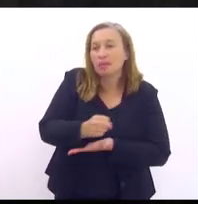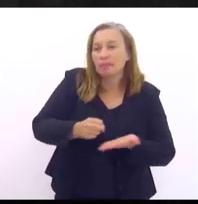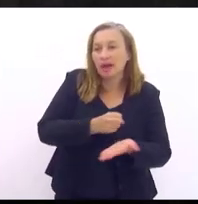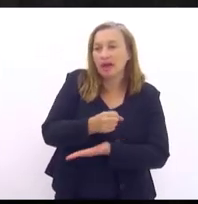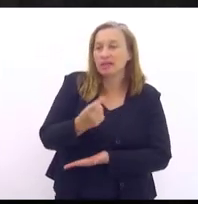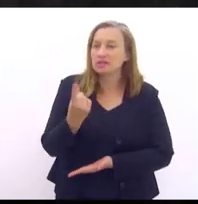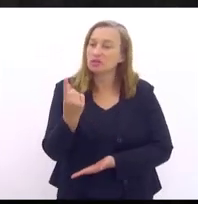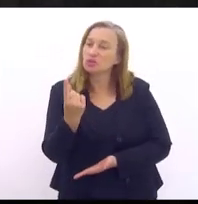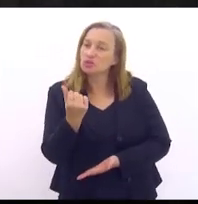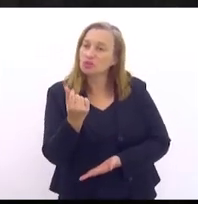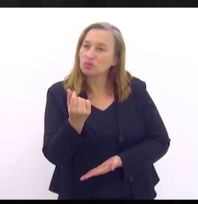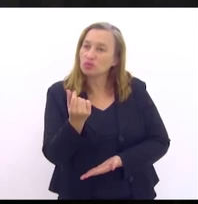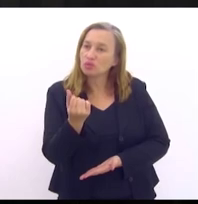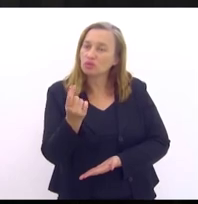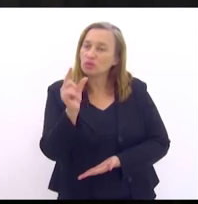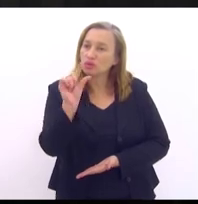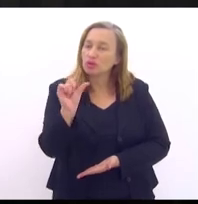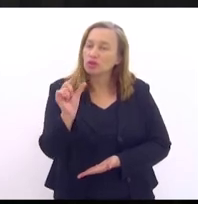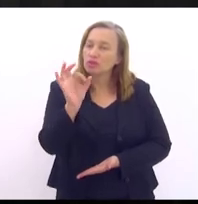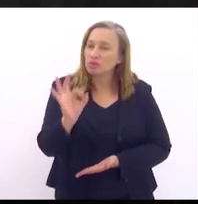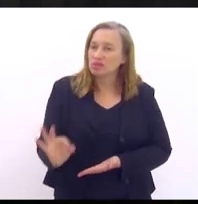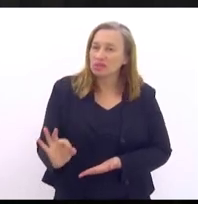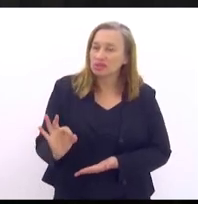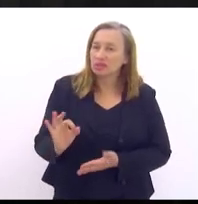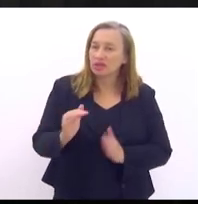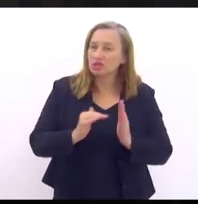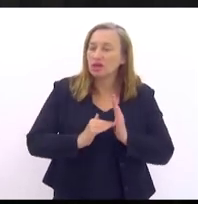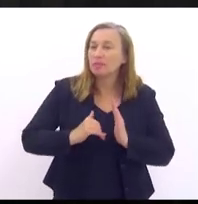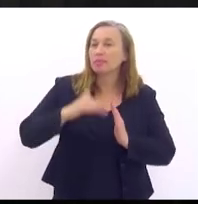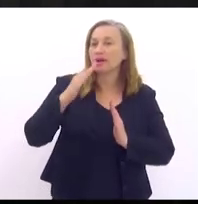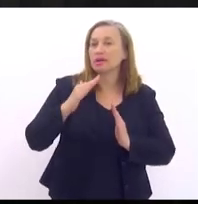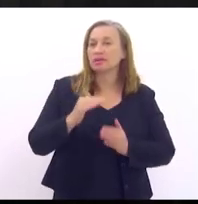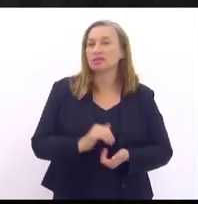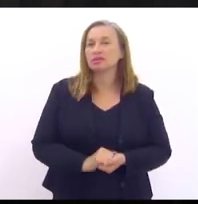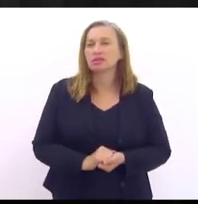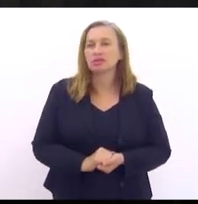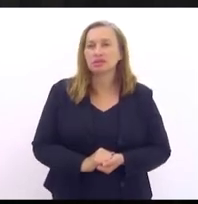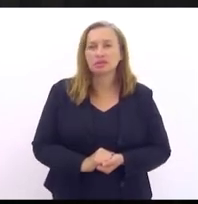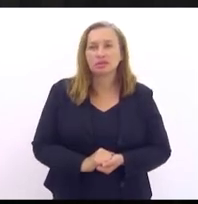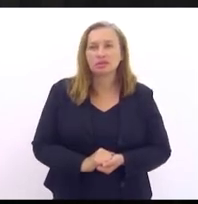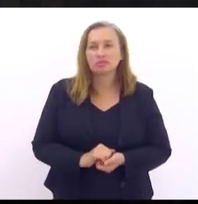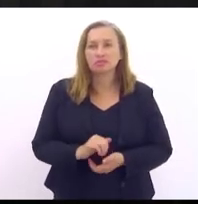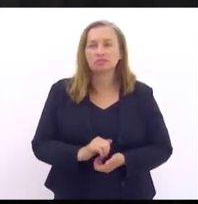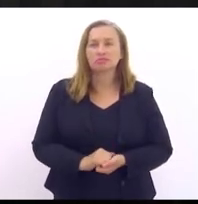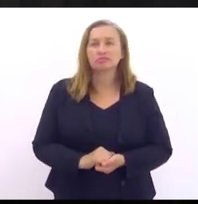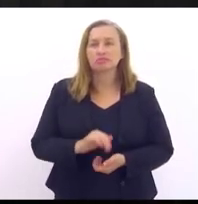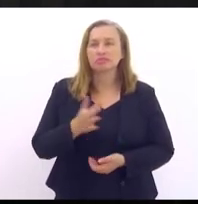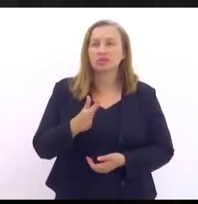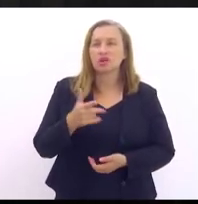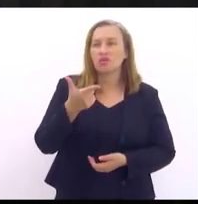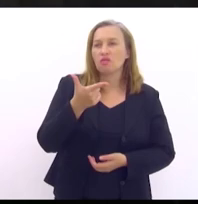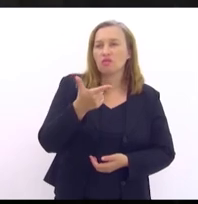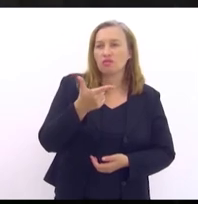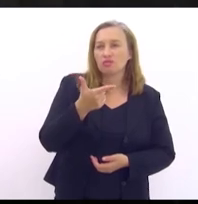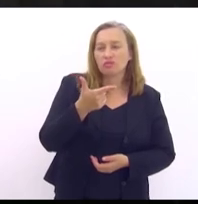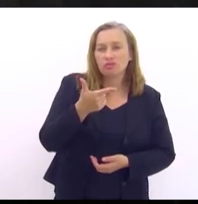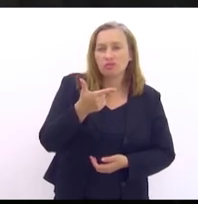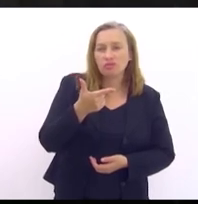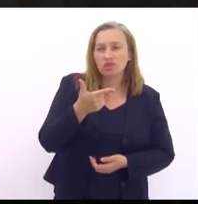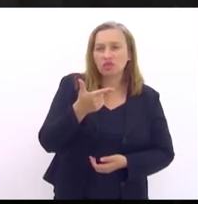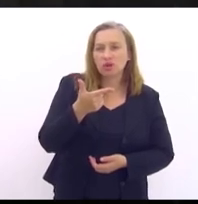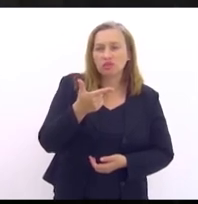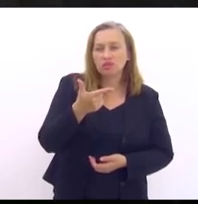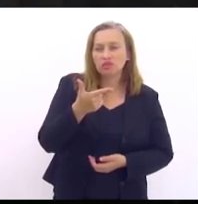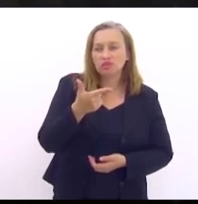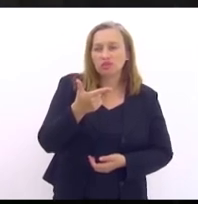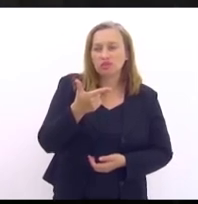alíquota modal, superior, eu não vou dizer nem superior, na média de 20 pontos